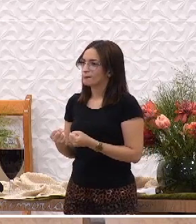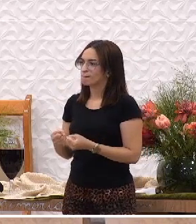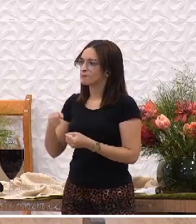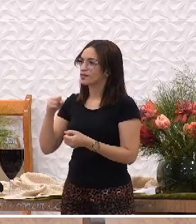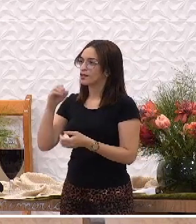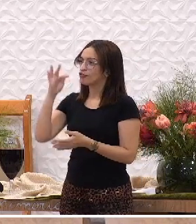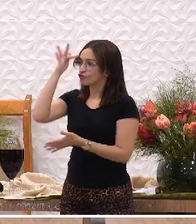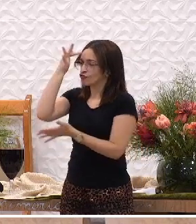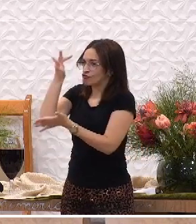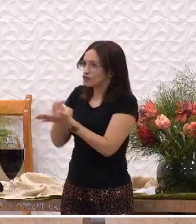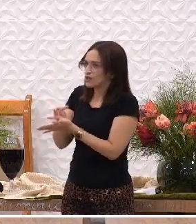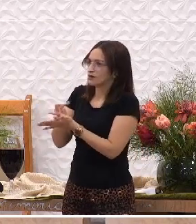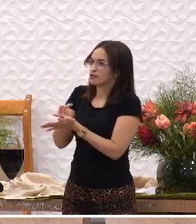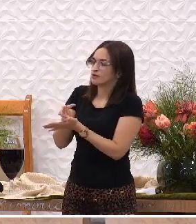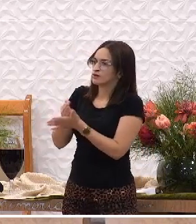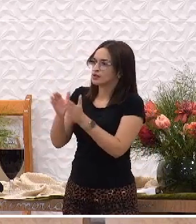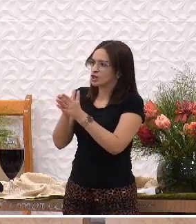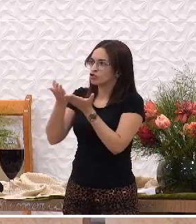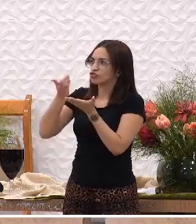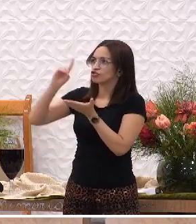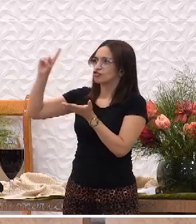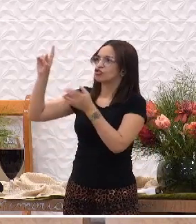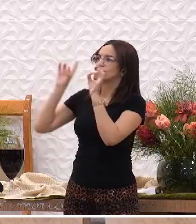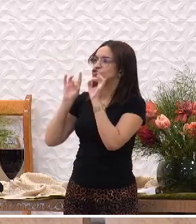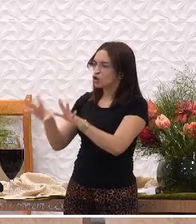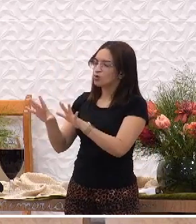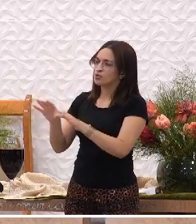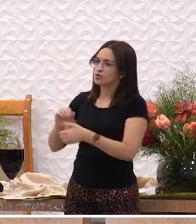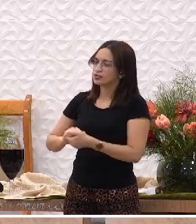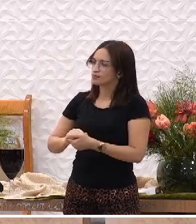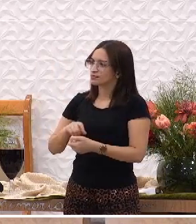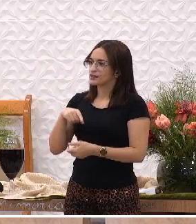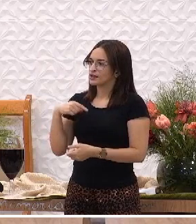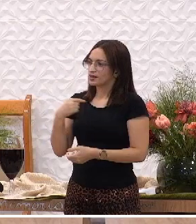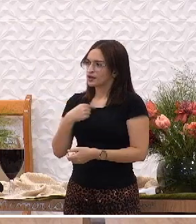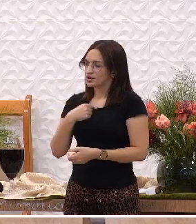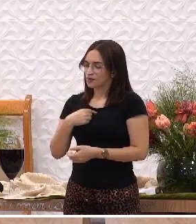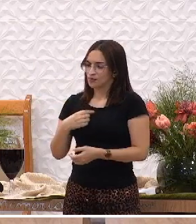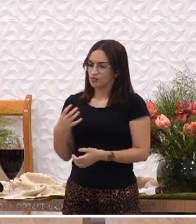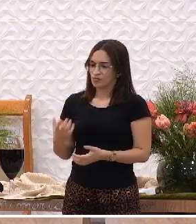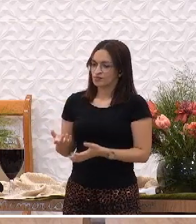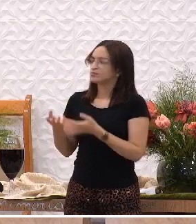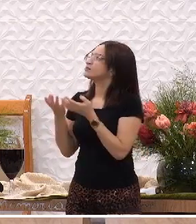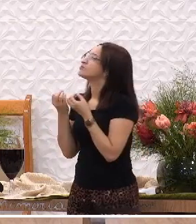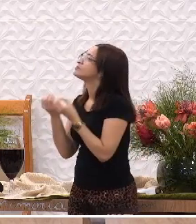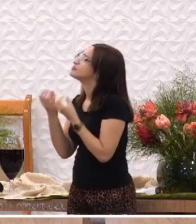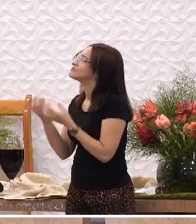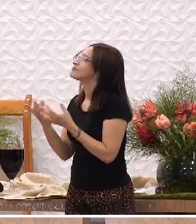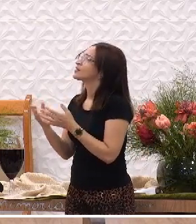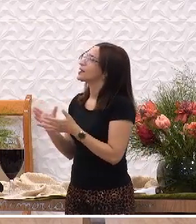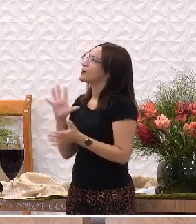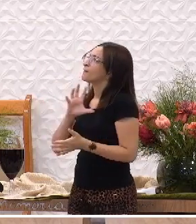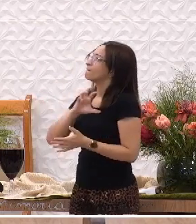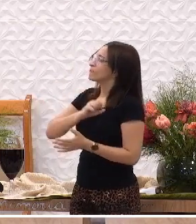salvação ela foi toda Deus que providenciou, tá? E eu não contribuí em nada. Eu confesso e amo a palavra e os sacramentos como meios de graça